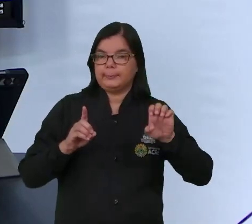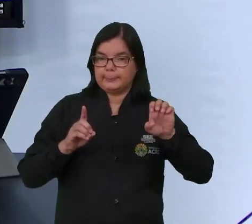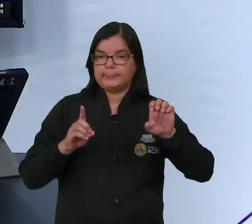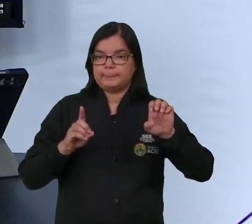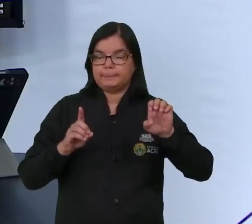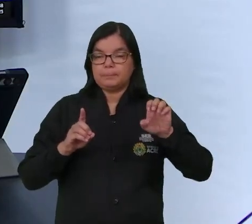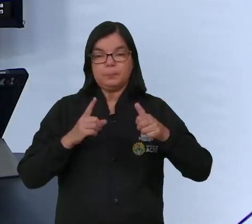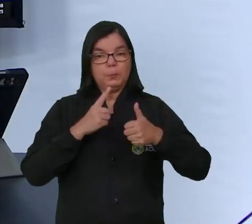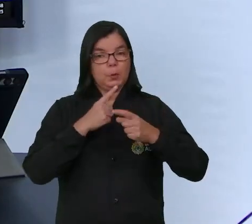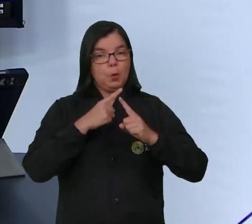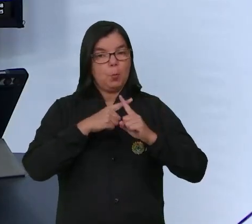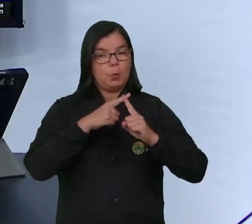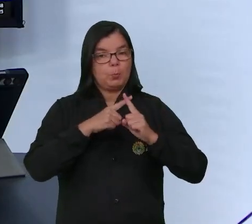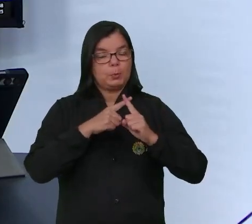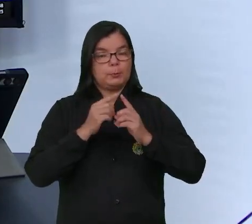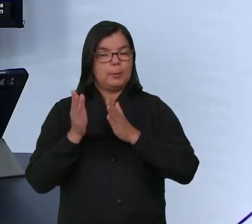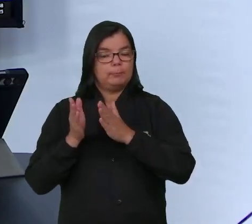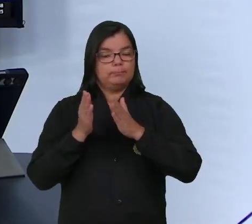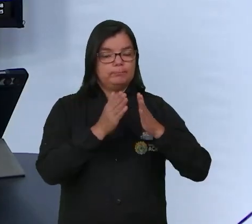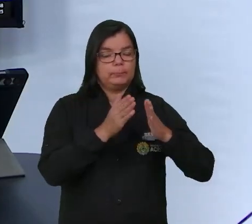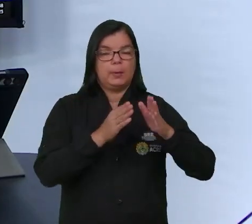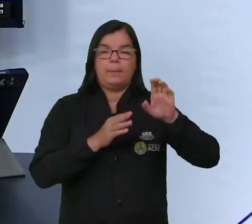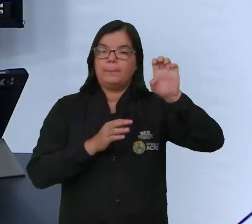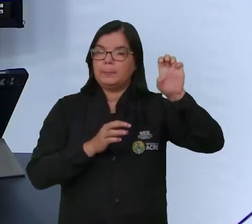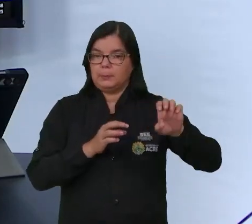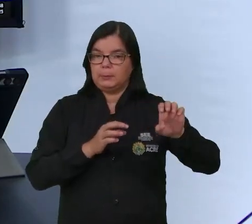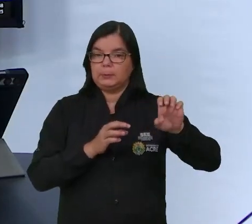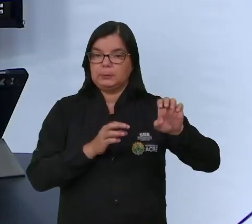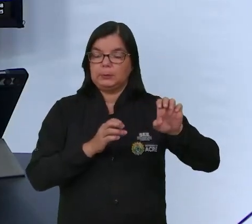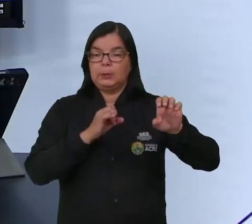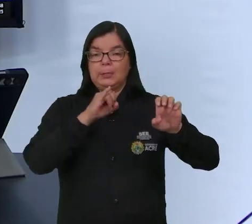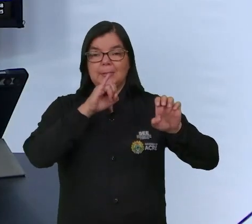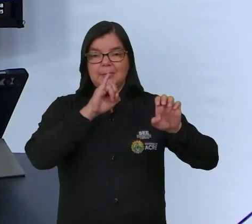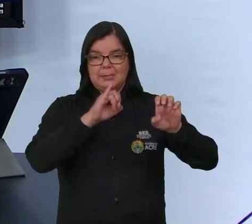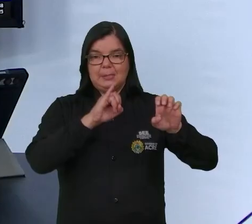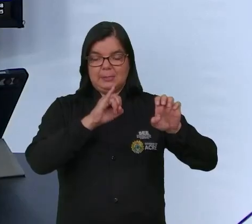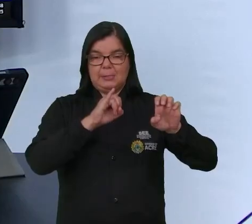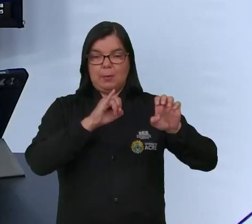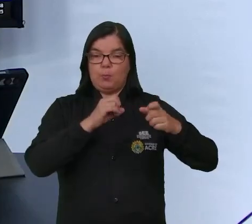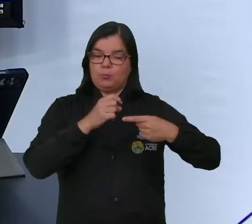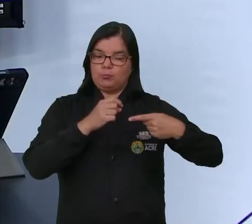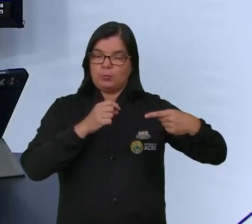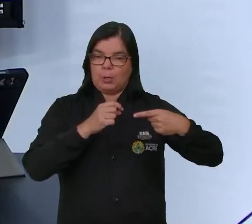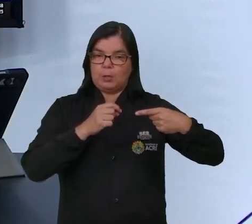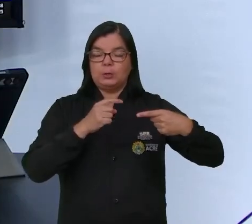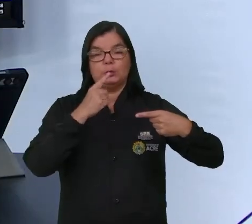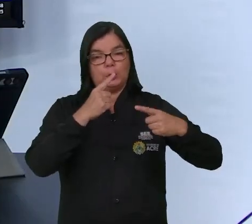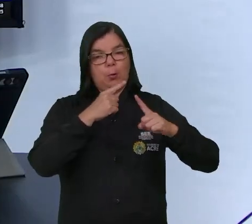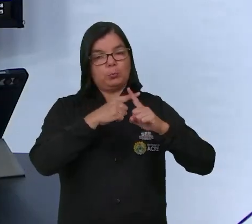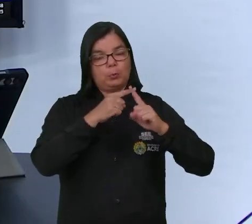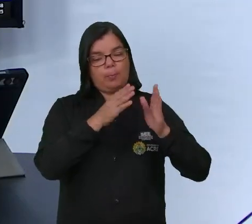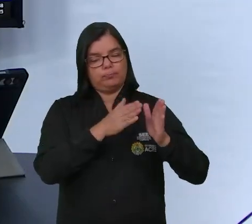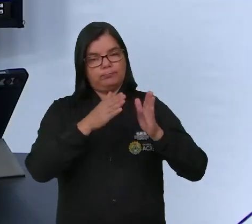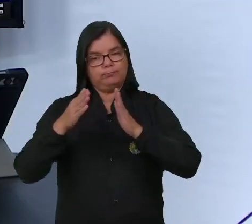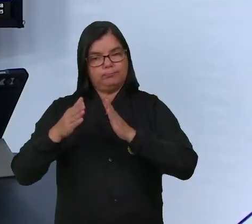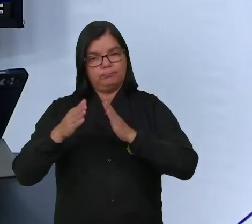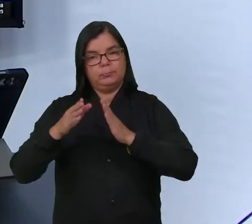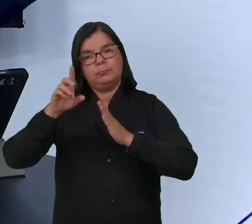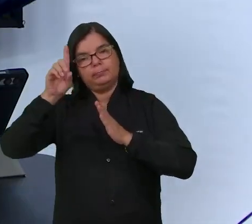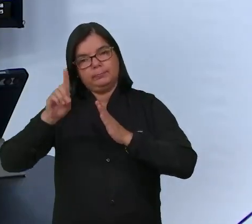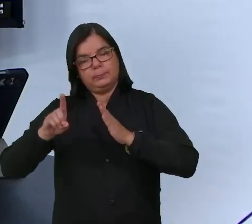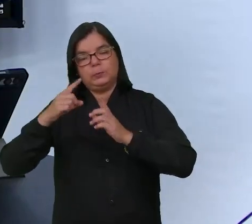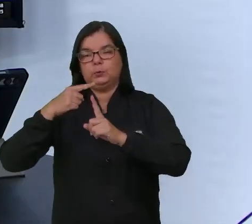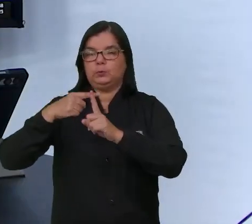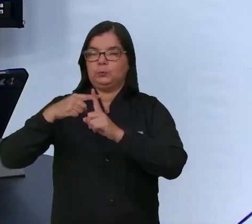Quando ele é positivo, ela desloca para a esquerda, lá para os negativos. E quando ele é negativo, ele se desloca lá para a direita, lá